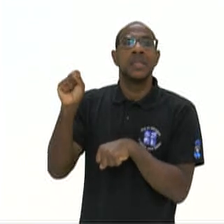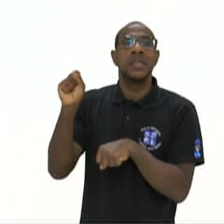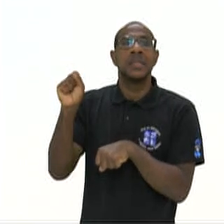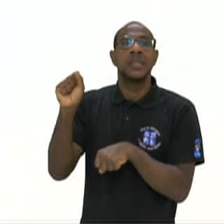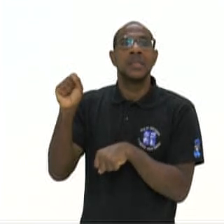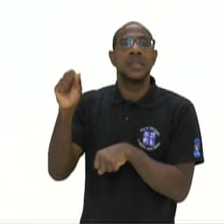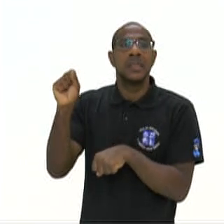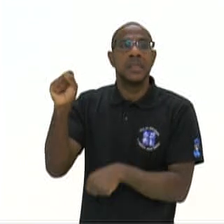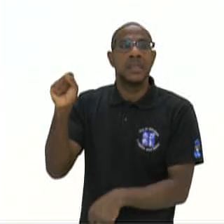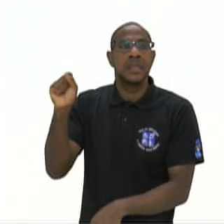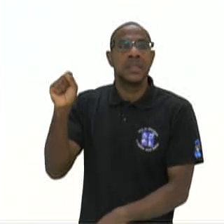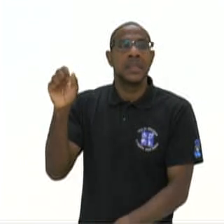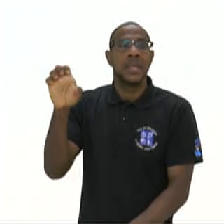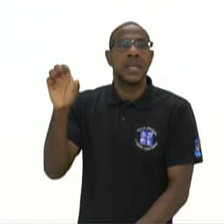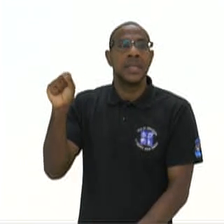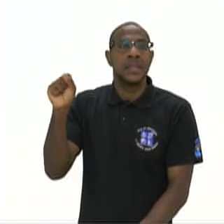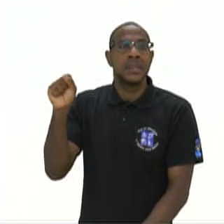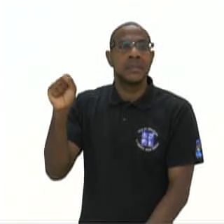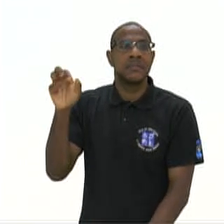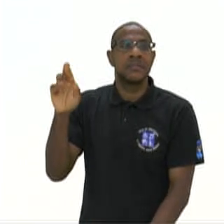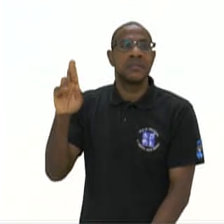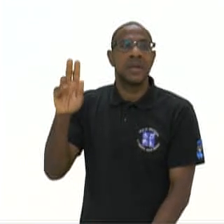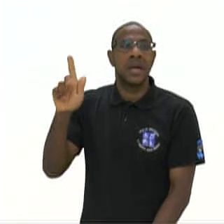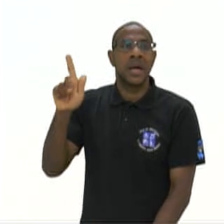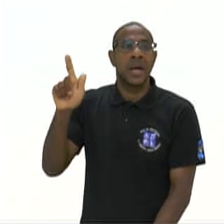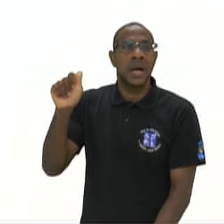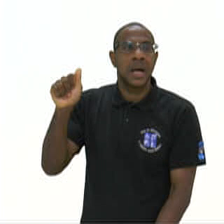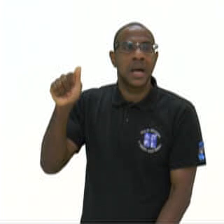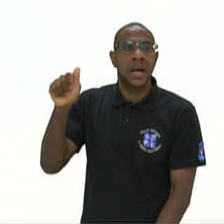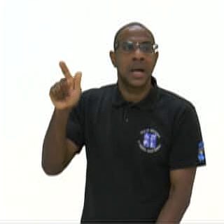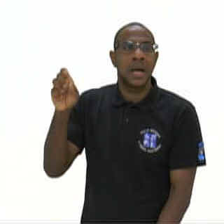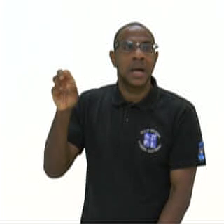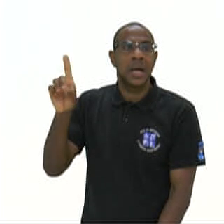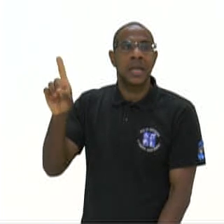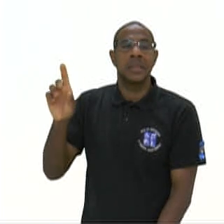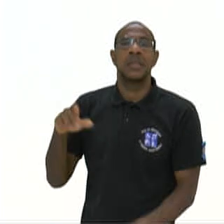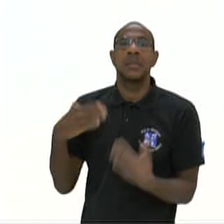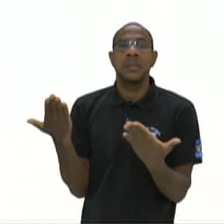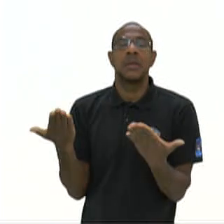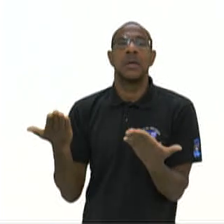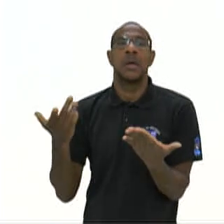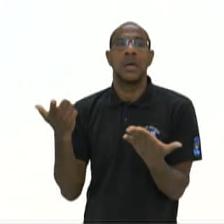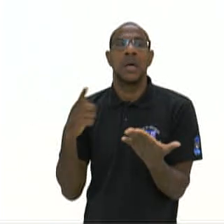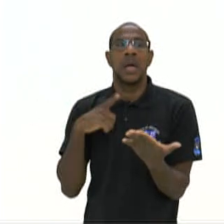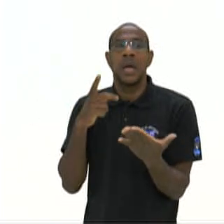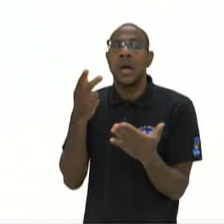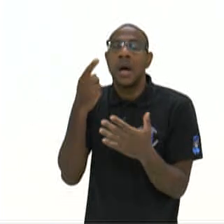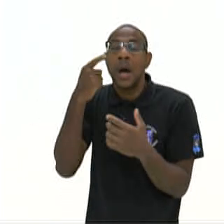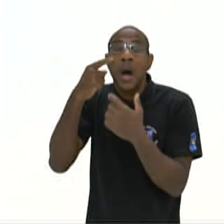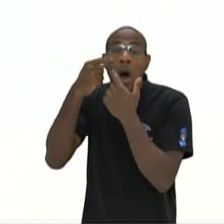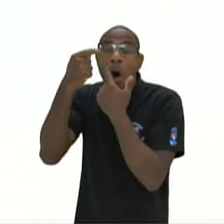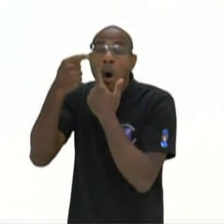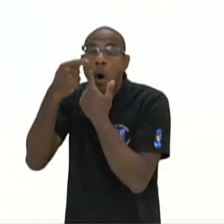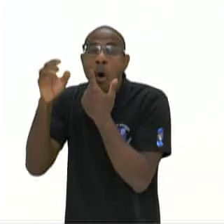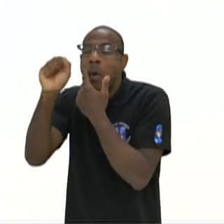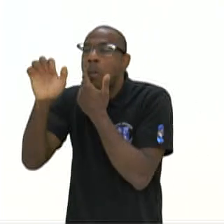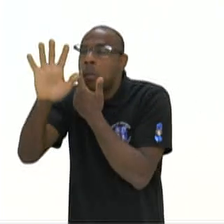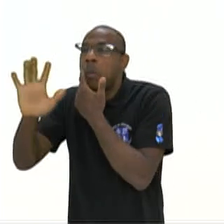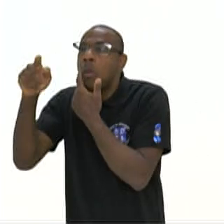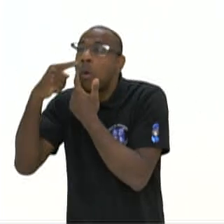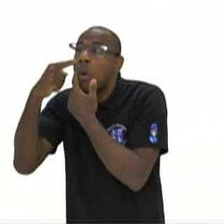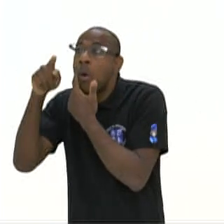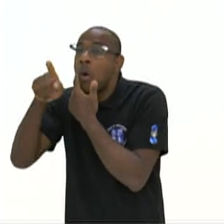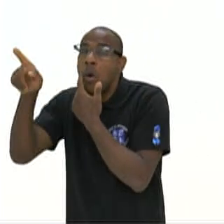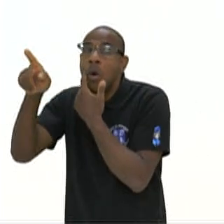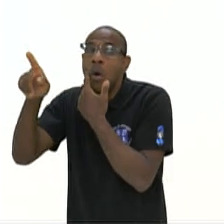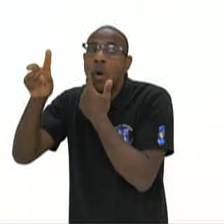pessoal, está sendo representado o fundo lá que eu falei para vocês, a retina. Então a imagem vem aqui na retina, até de maneira